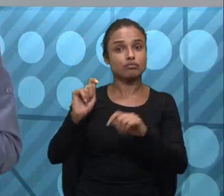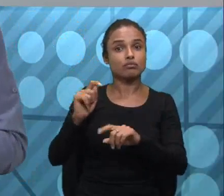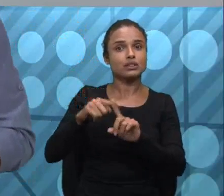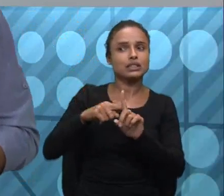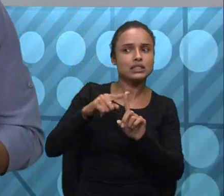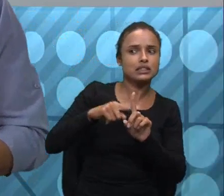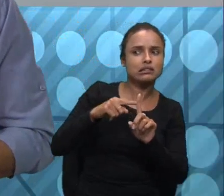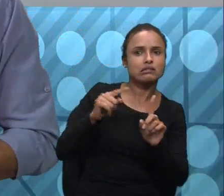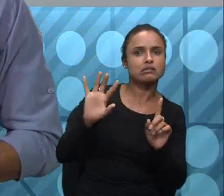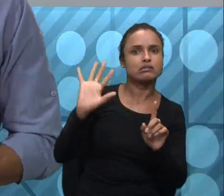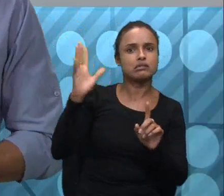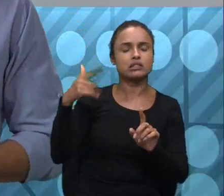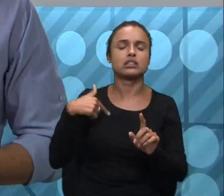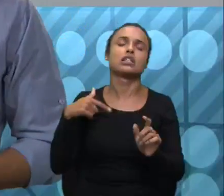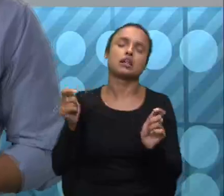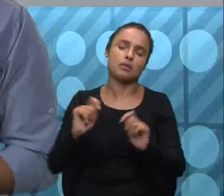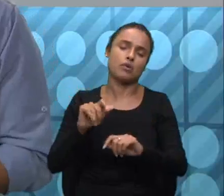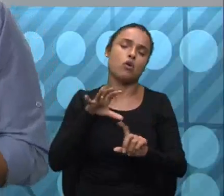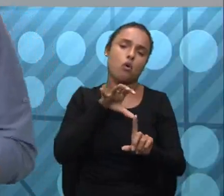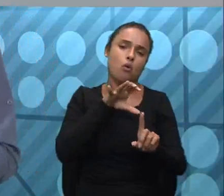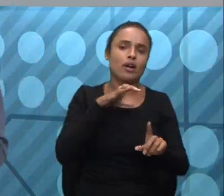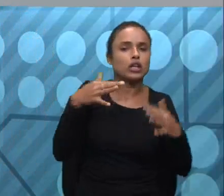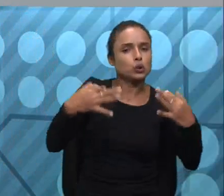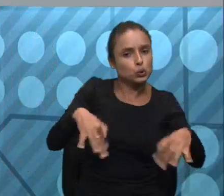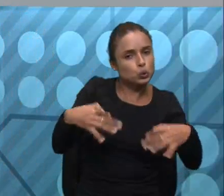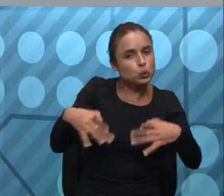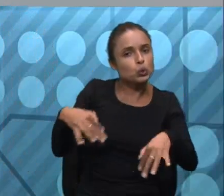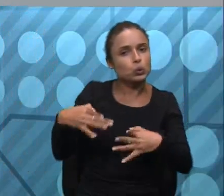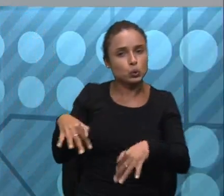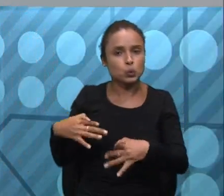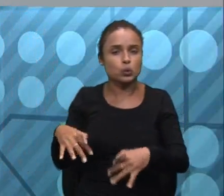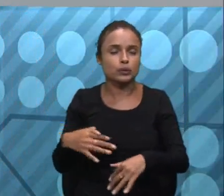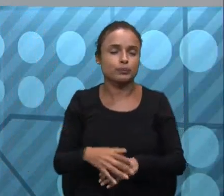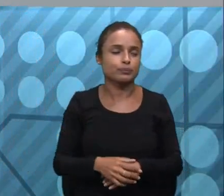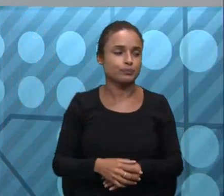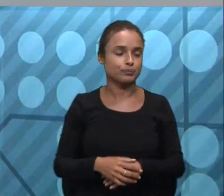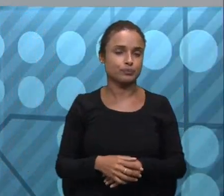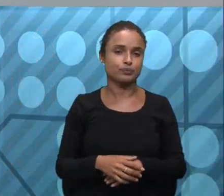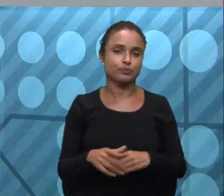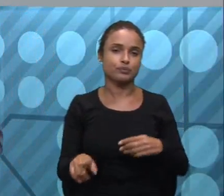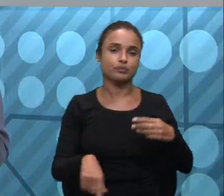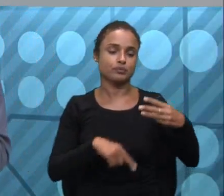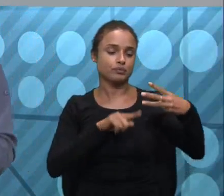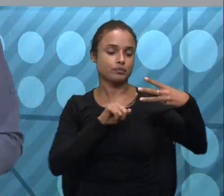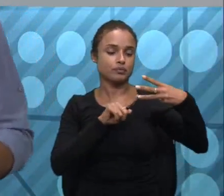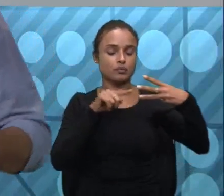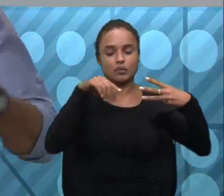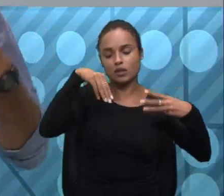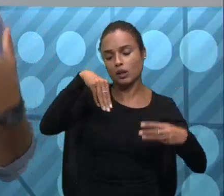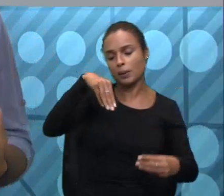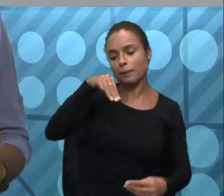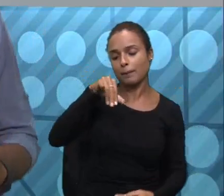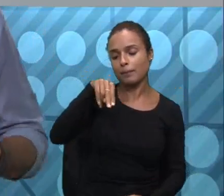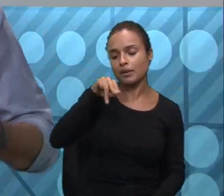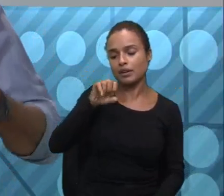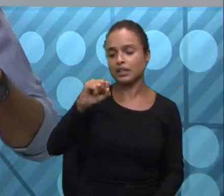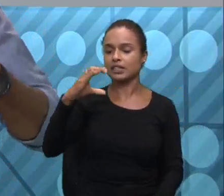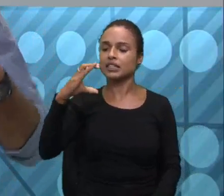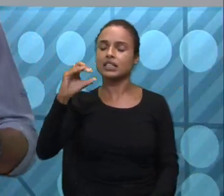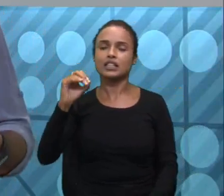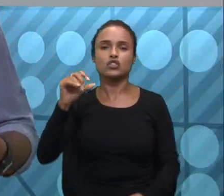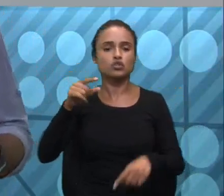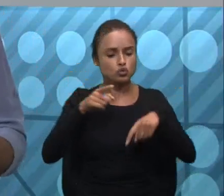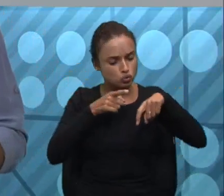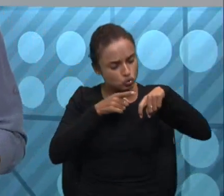sinovial. Paulo de São Paulo, ótima pergunta essa, muita atenção. Qual a função do menisco do joelho? O menisco, ele